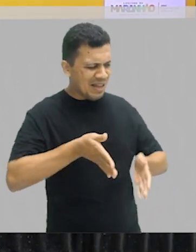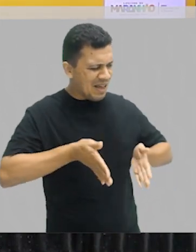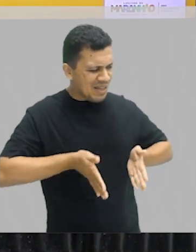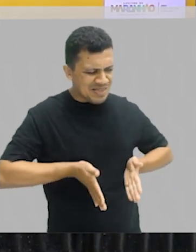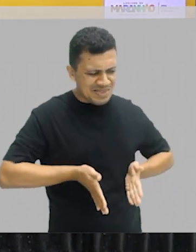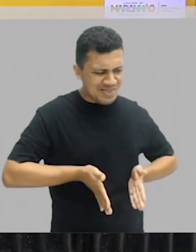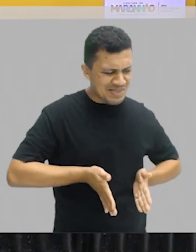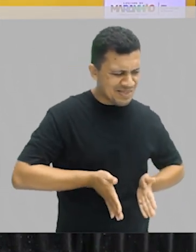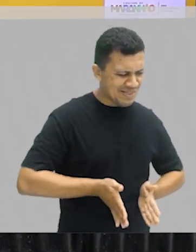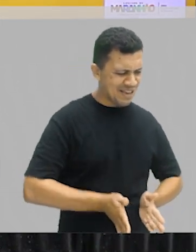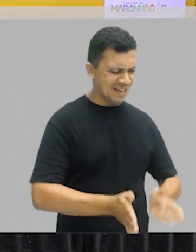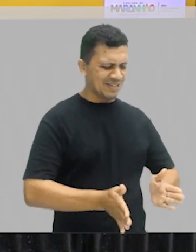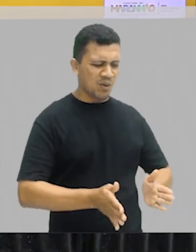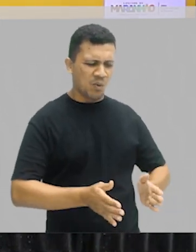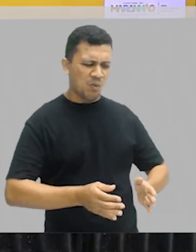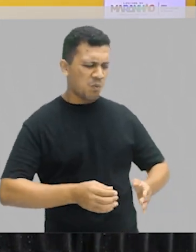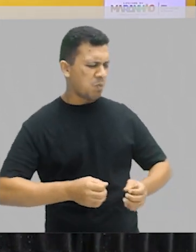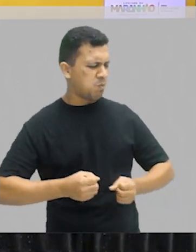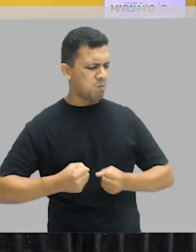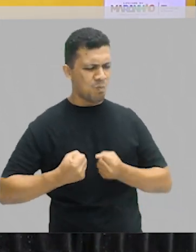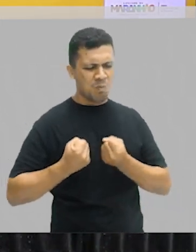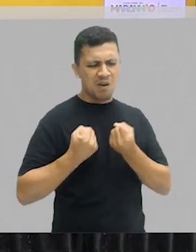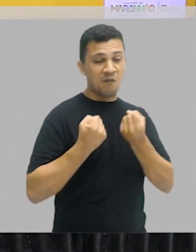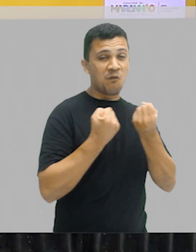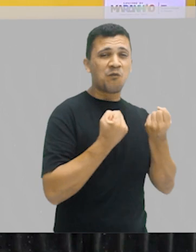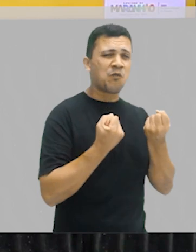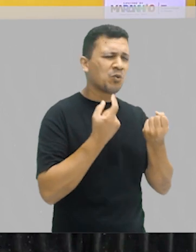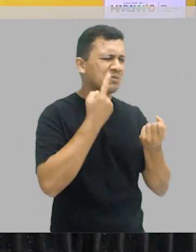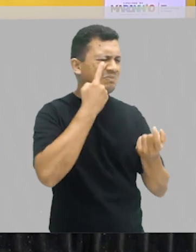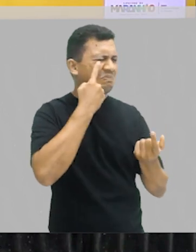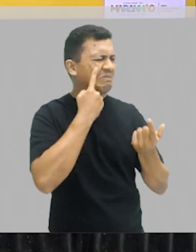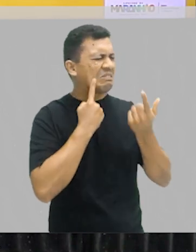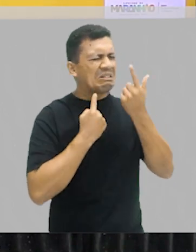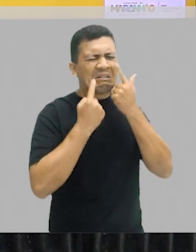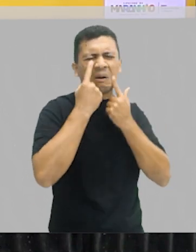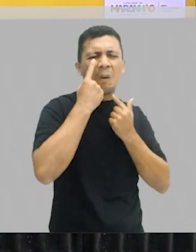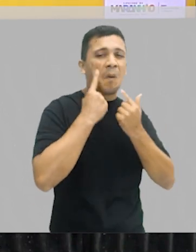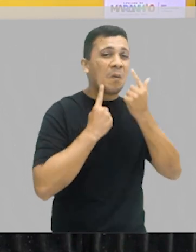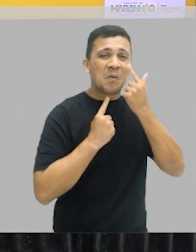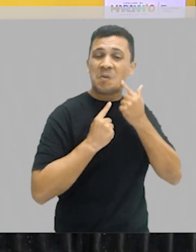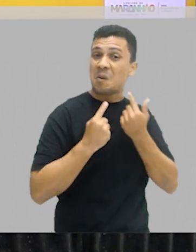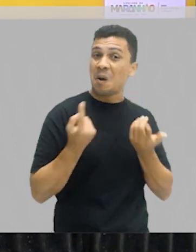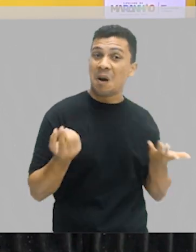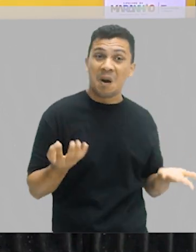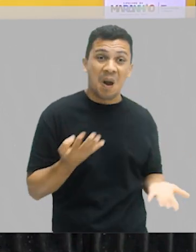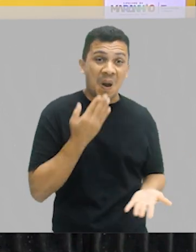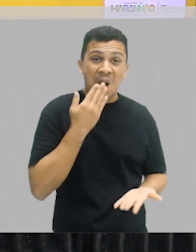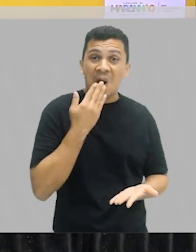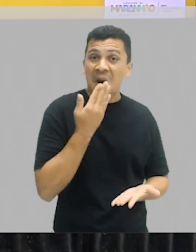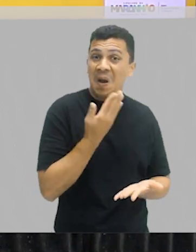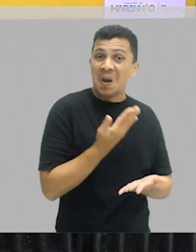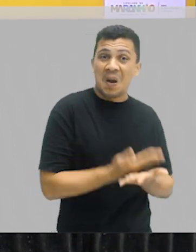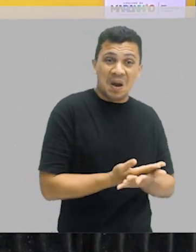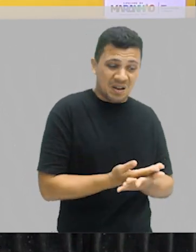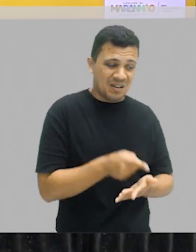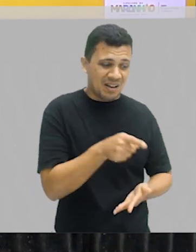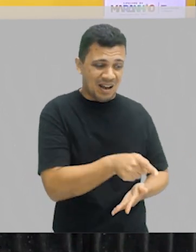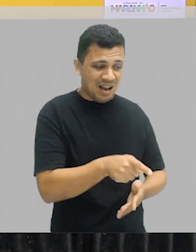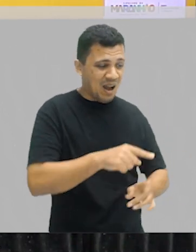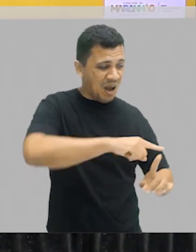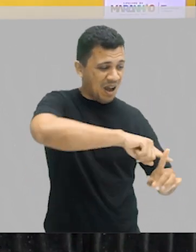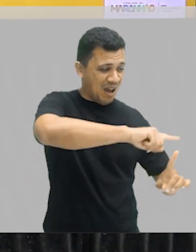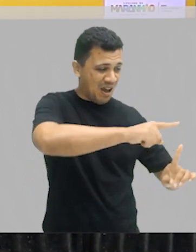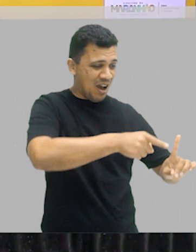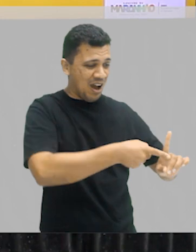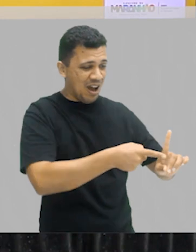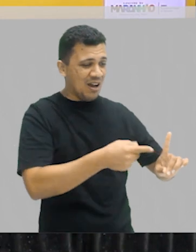com uma força impressionante de lágrimas, como se fosse uma corrente de lágrimas, né, que a empurrou para fora da barriga da